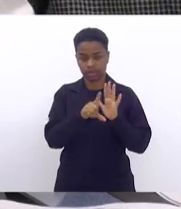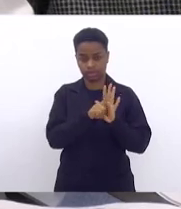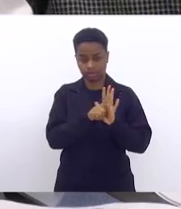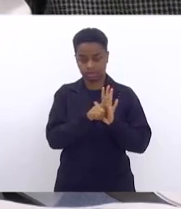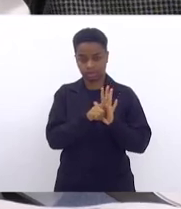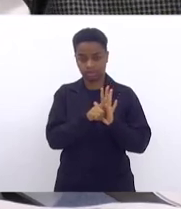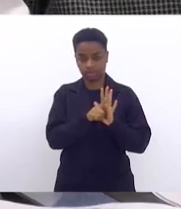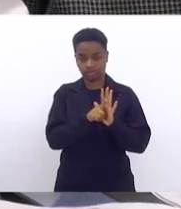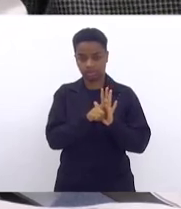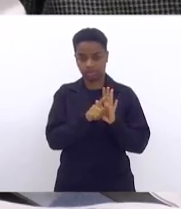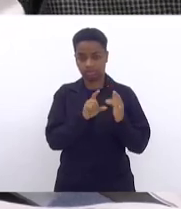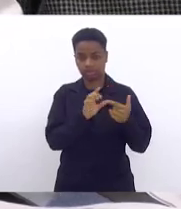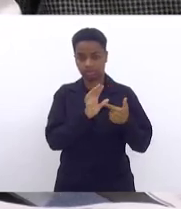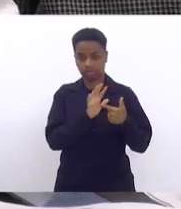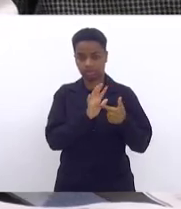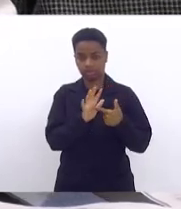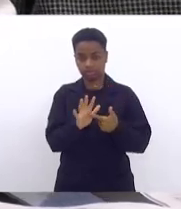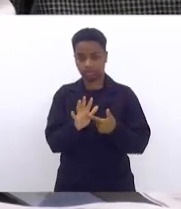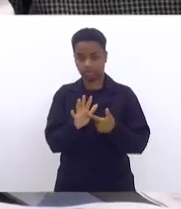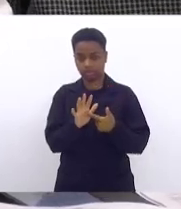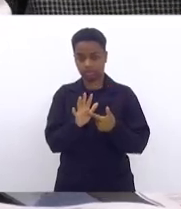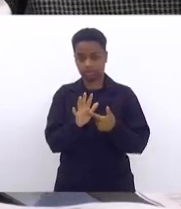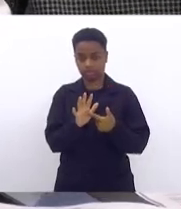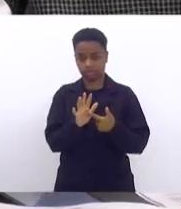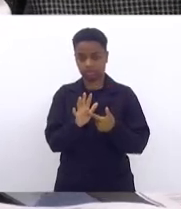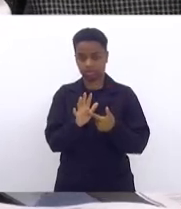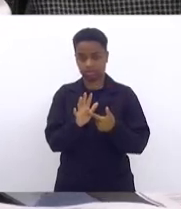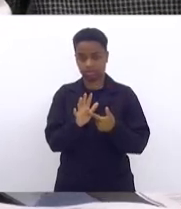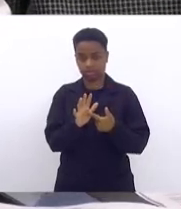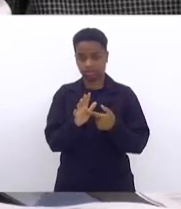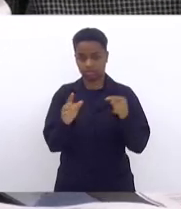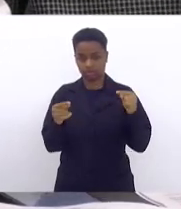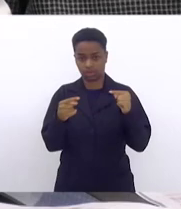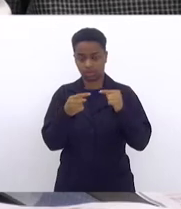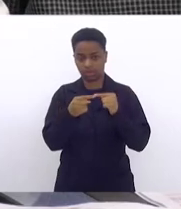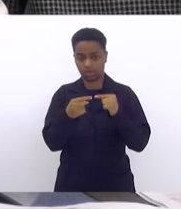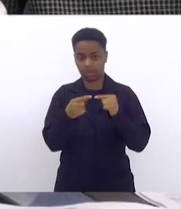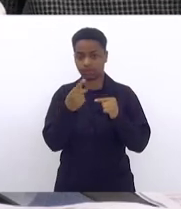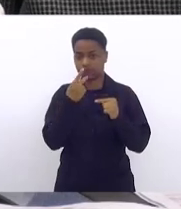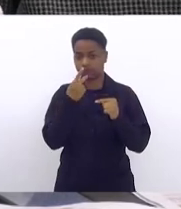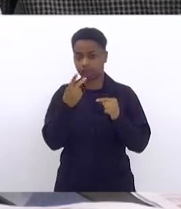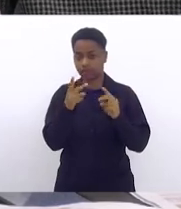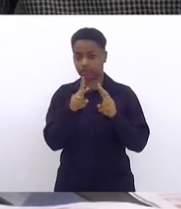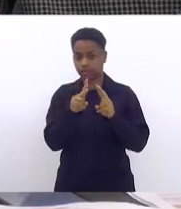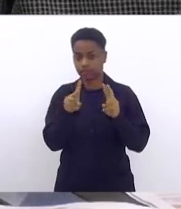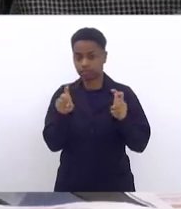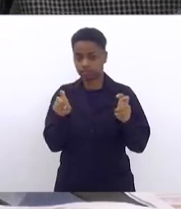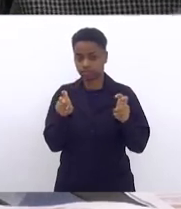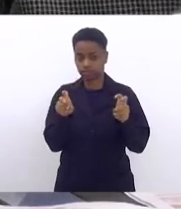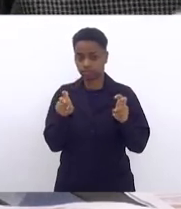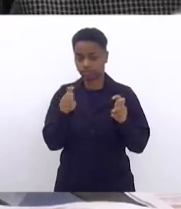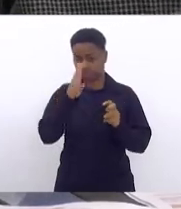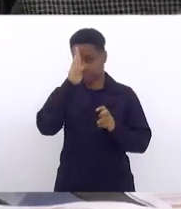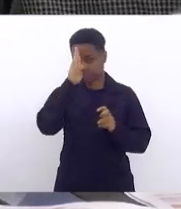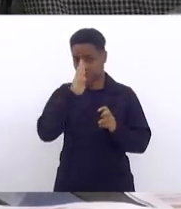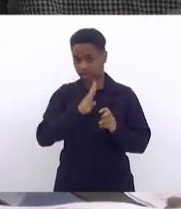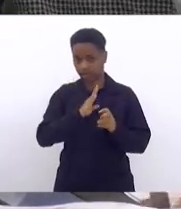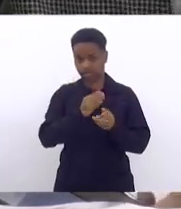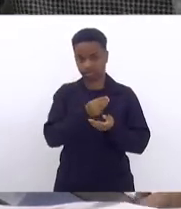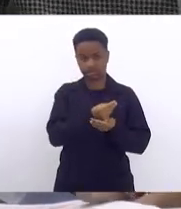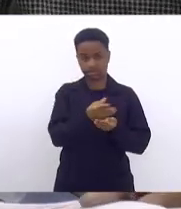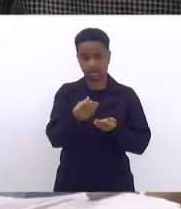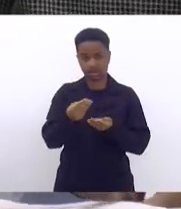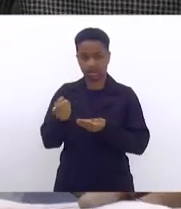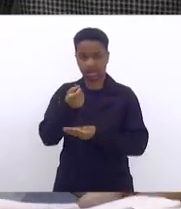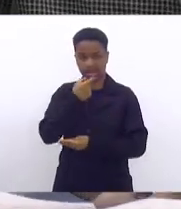sendo mencionada, ela também fala sobre distribuição gratuita de